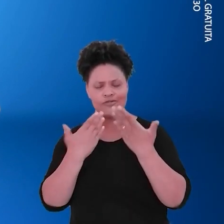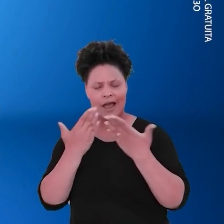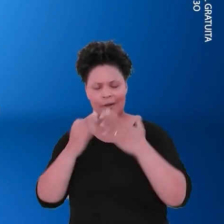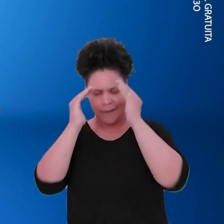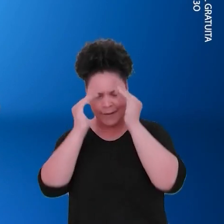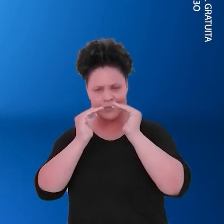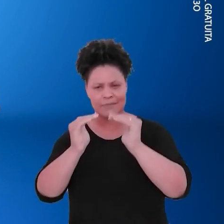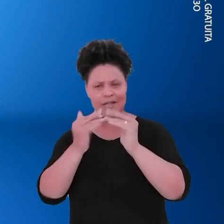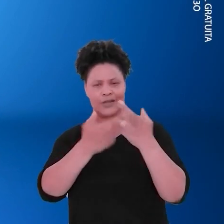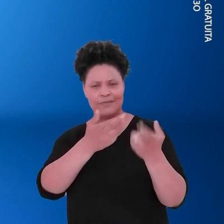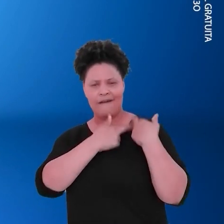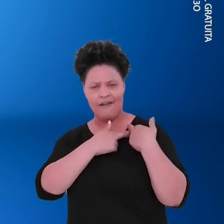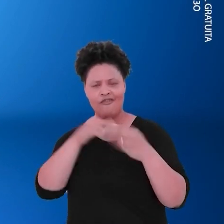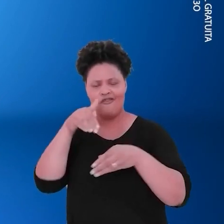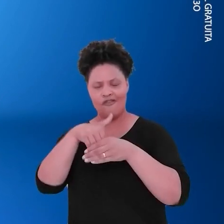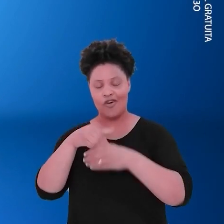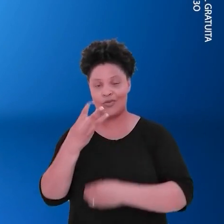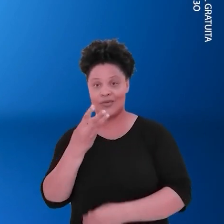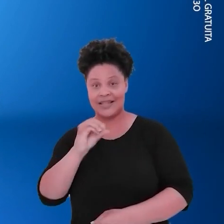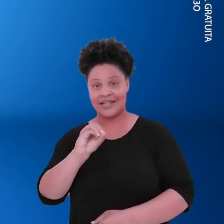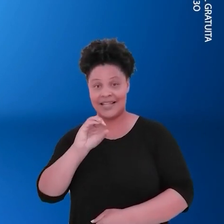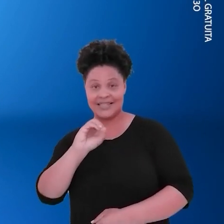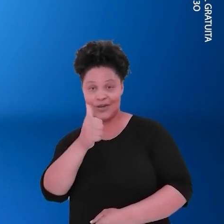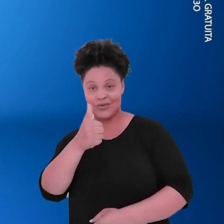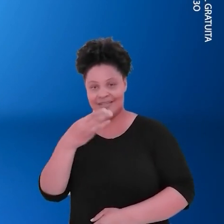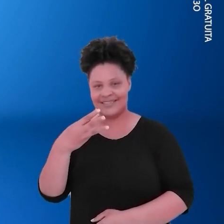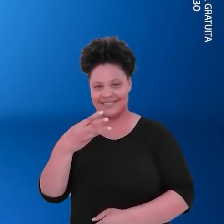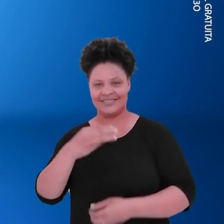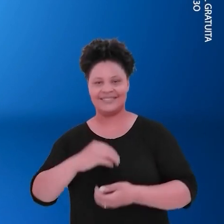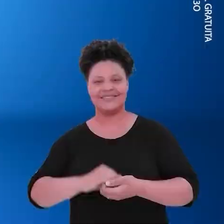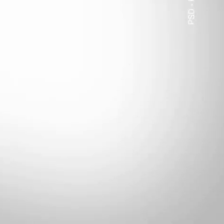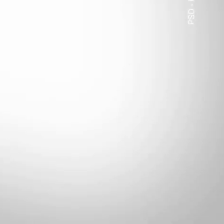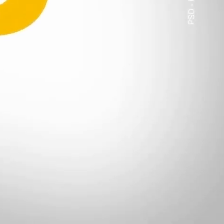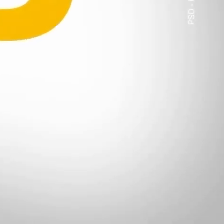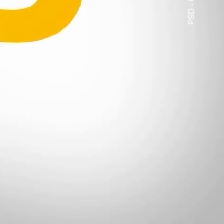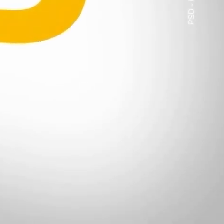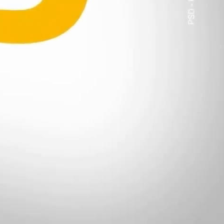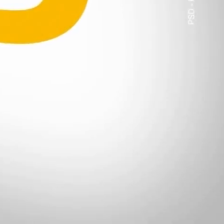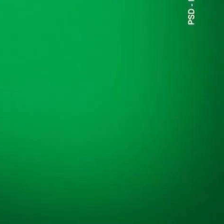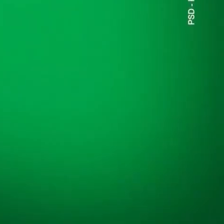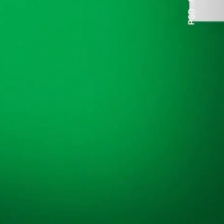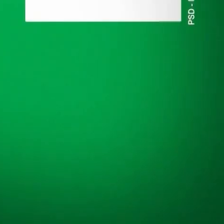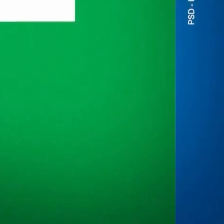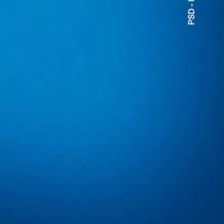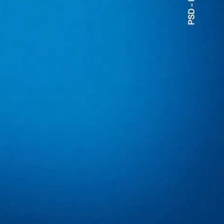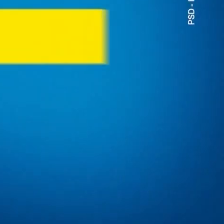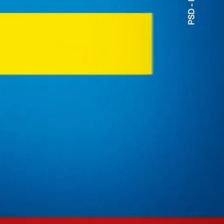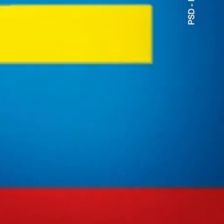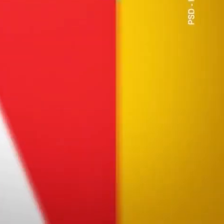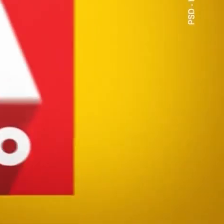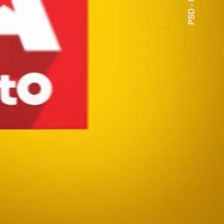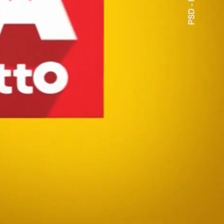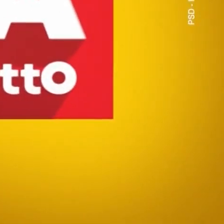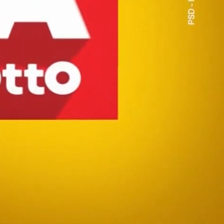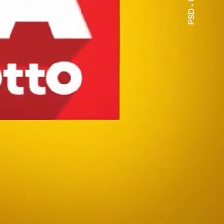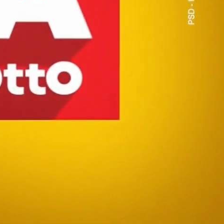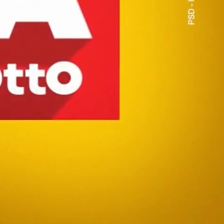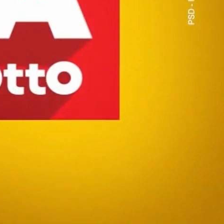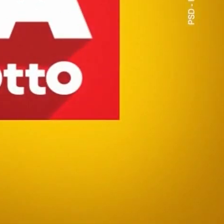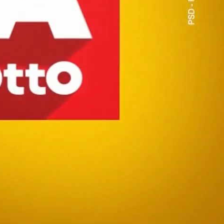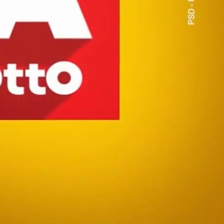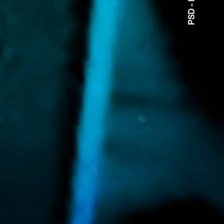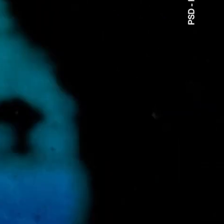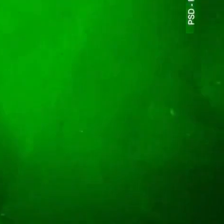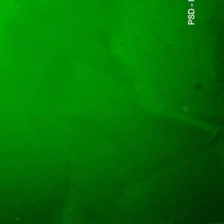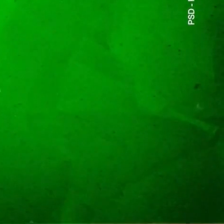aconteça. Um diálogo, respeito e responsabilidade. Vote 30, 0, 13. PSD 55, é o time de Lula, Jerônimo e